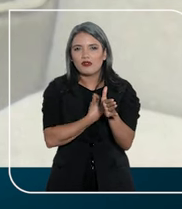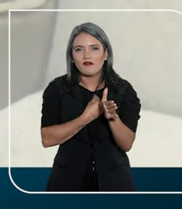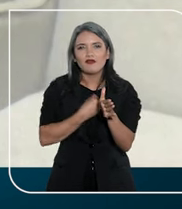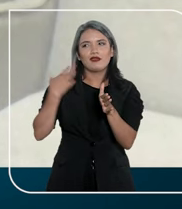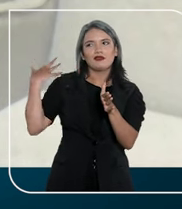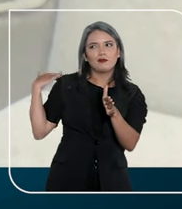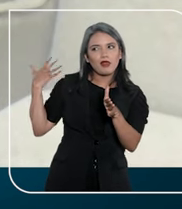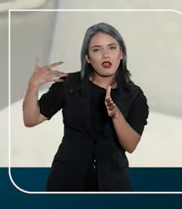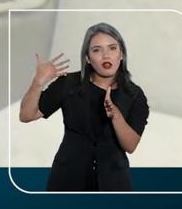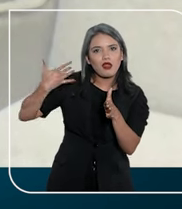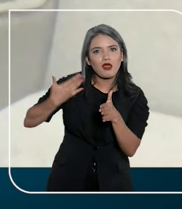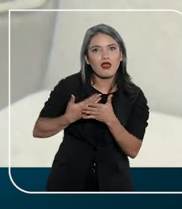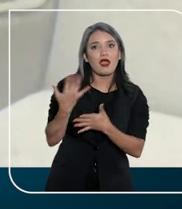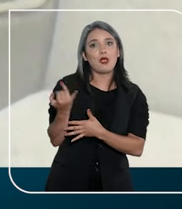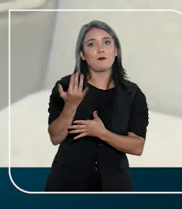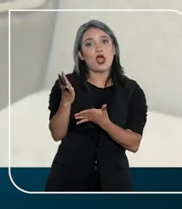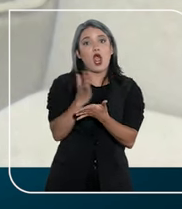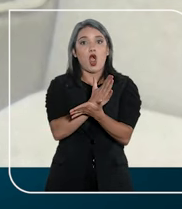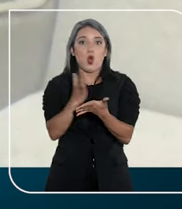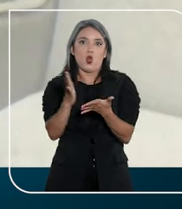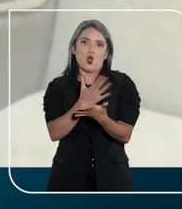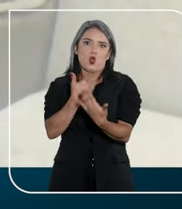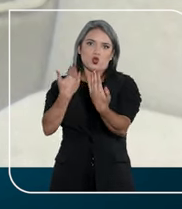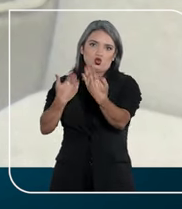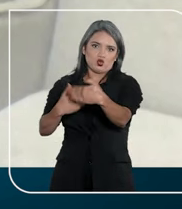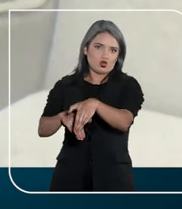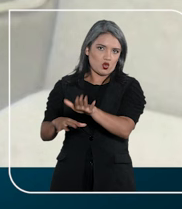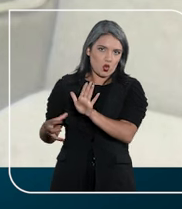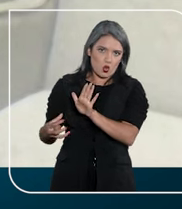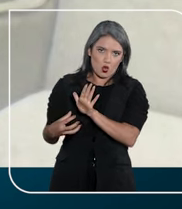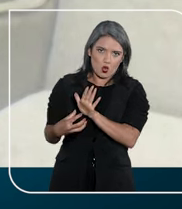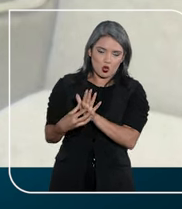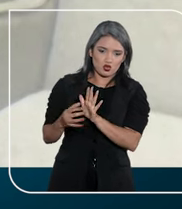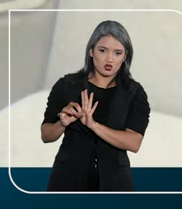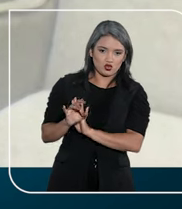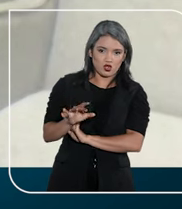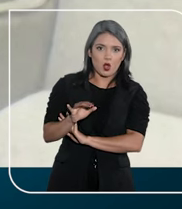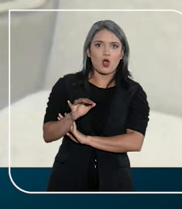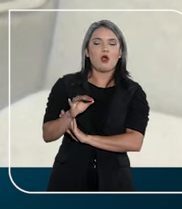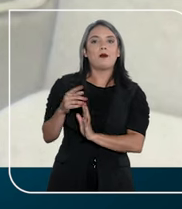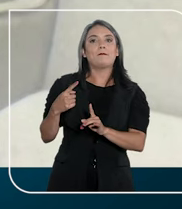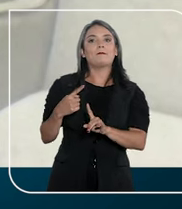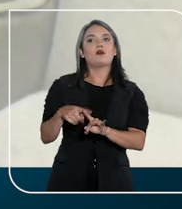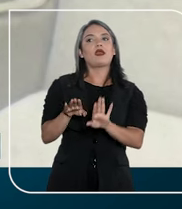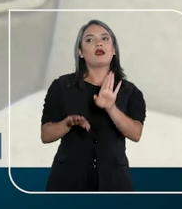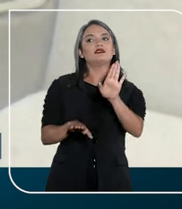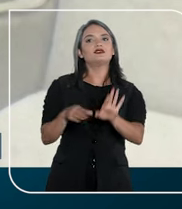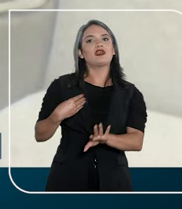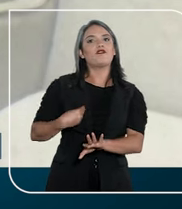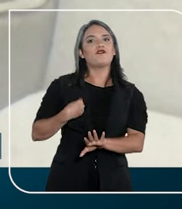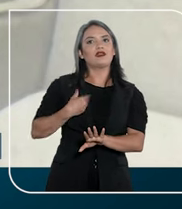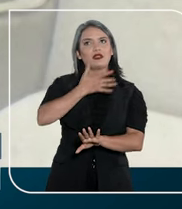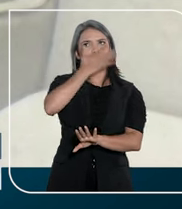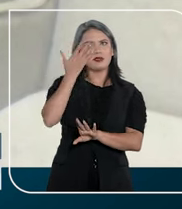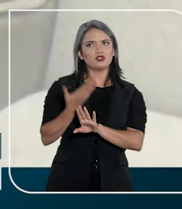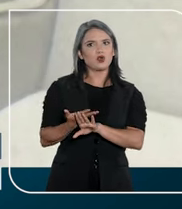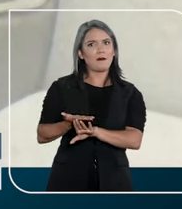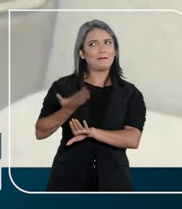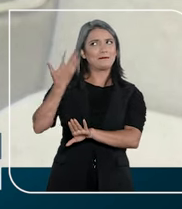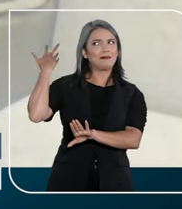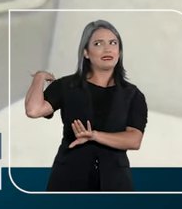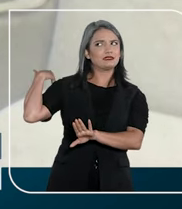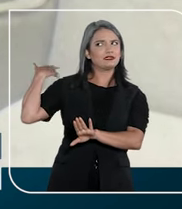para concursos específicos, em que o passado, muitas vezes, do candidato deve